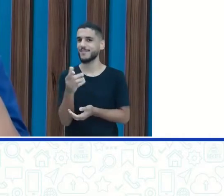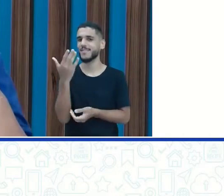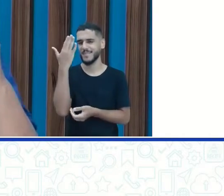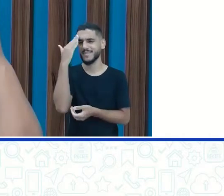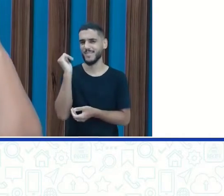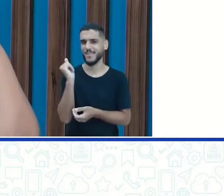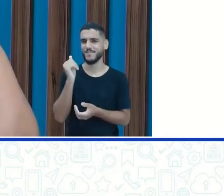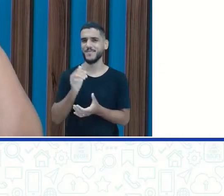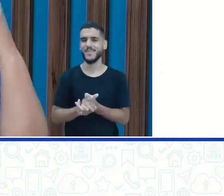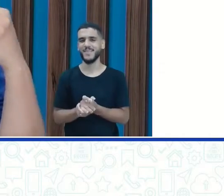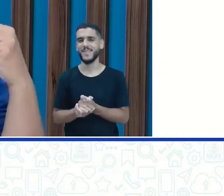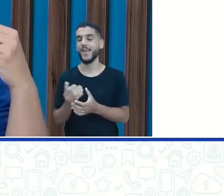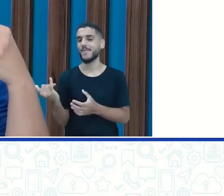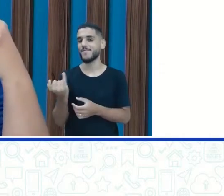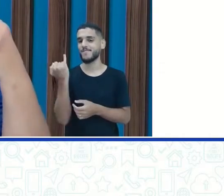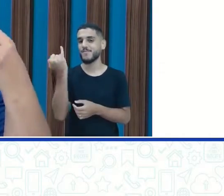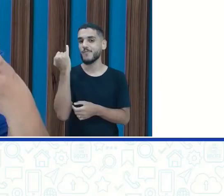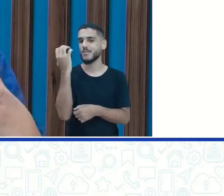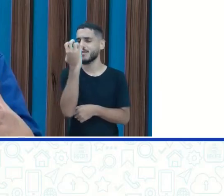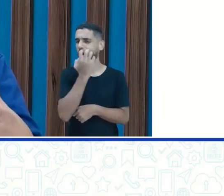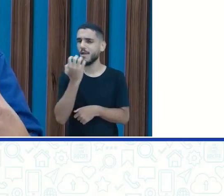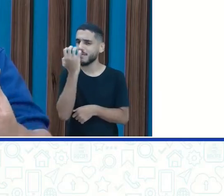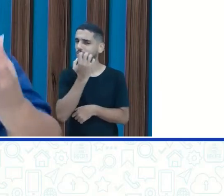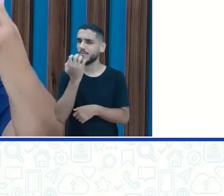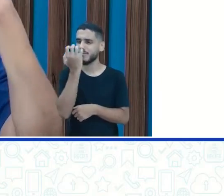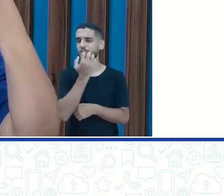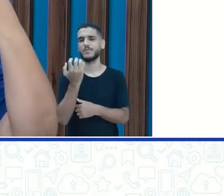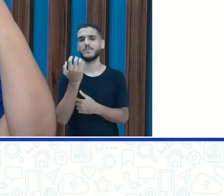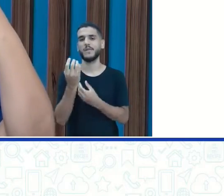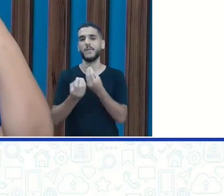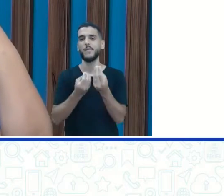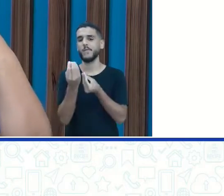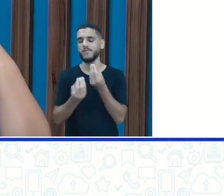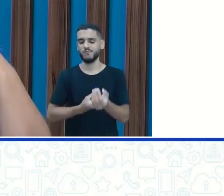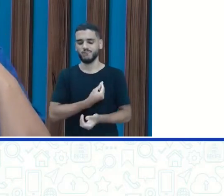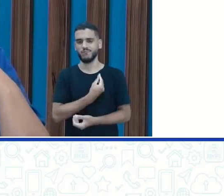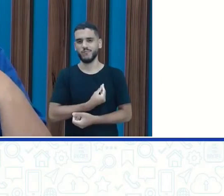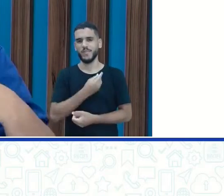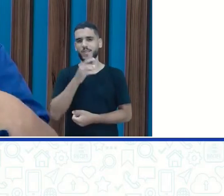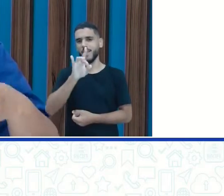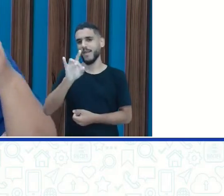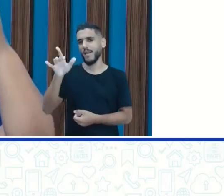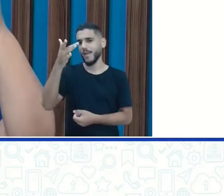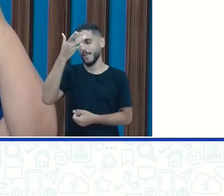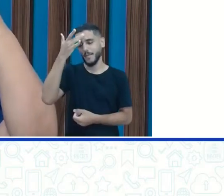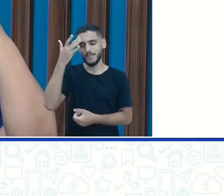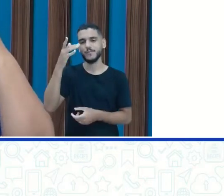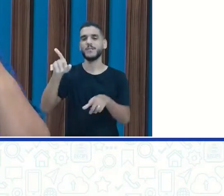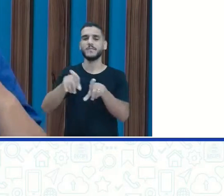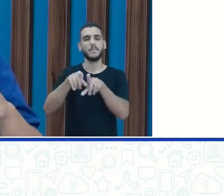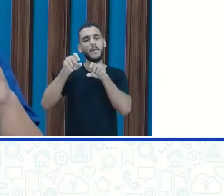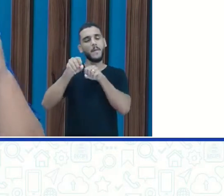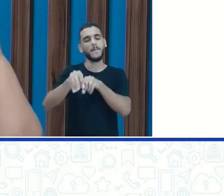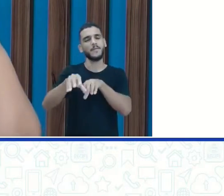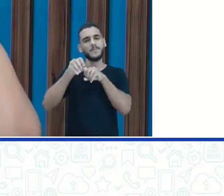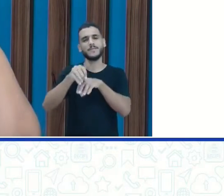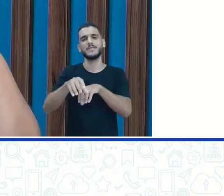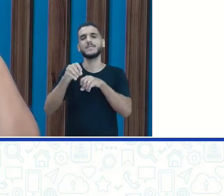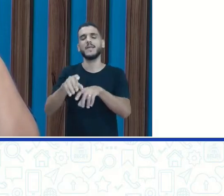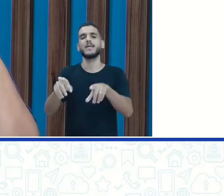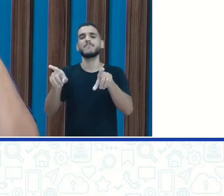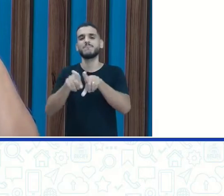ideia da importância da música para a vida do ser humano, para a educação, para